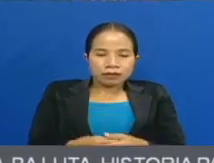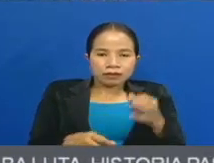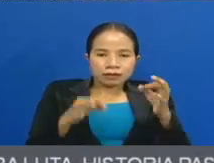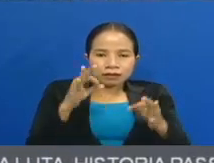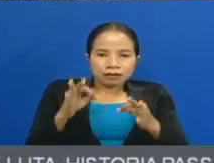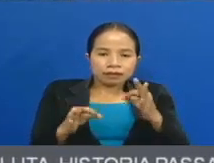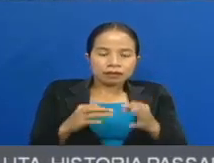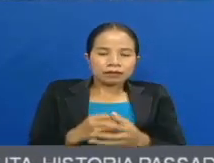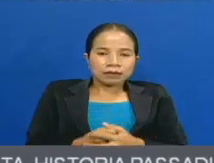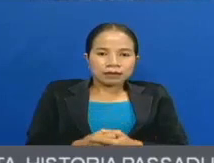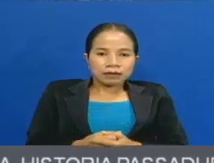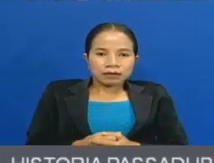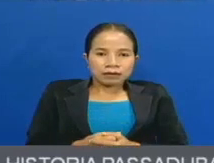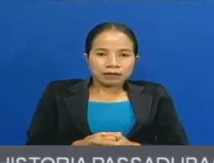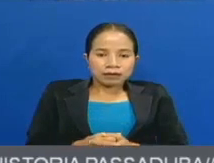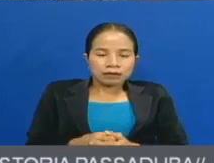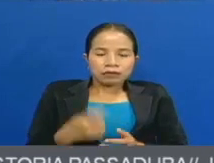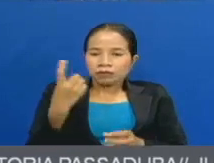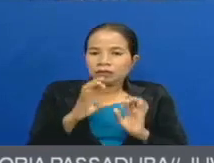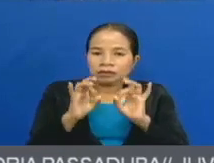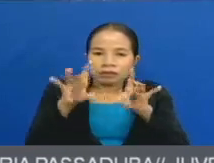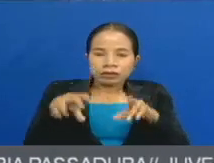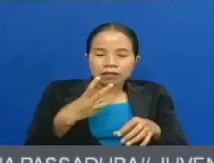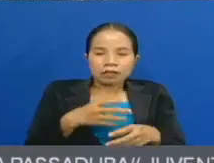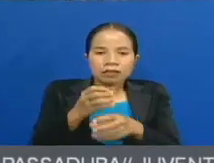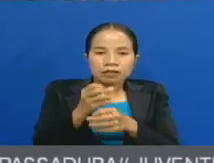que, só a Austrália e Tassimo,